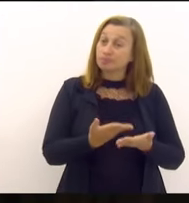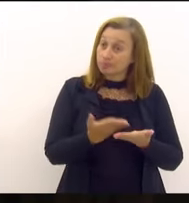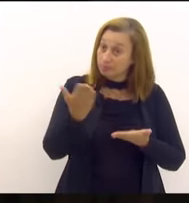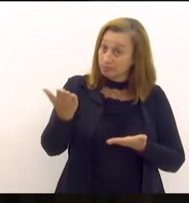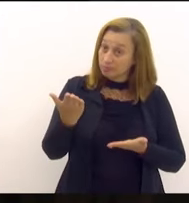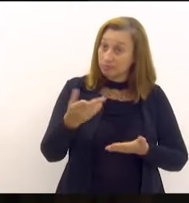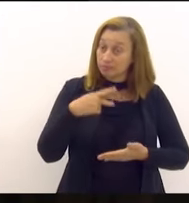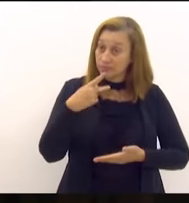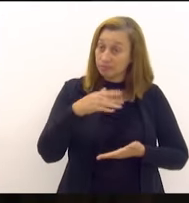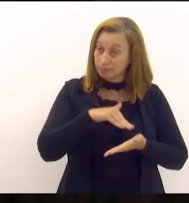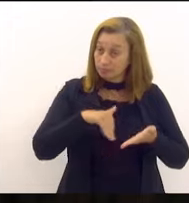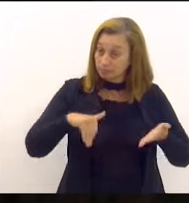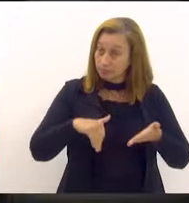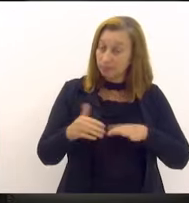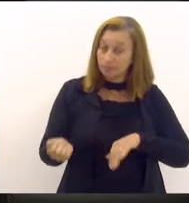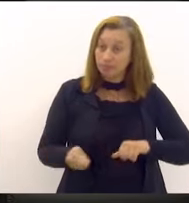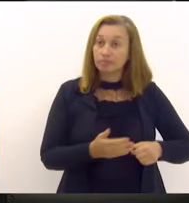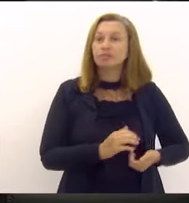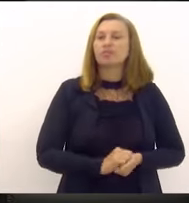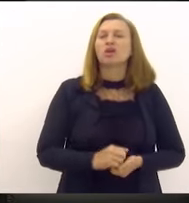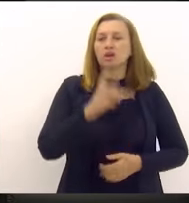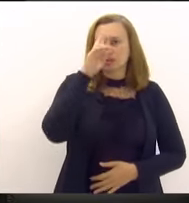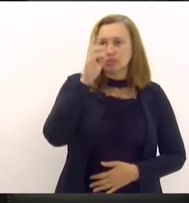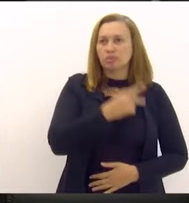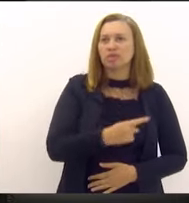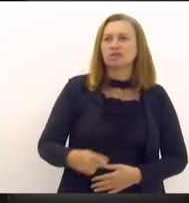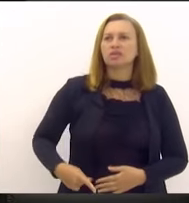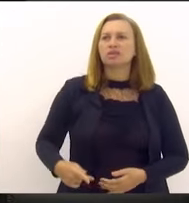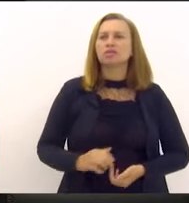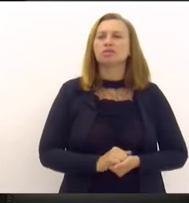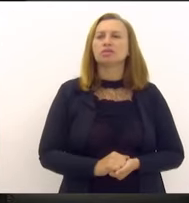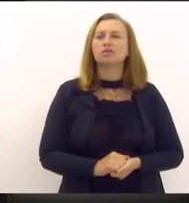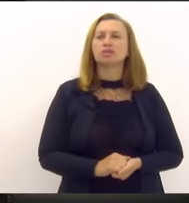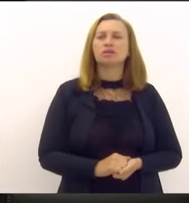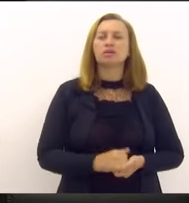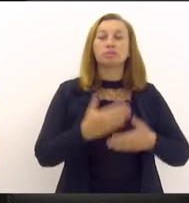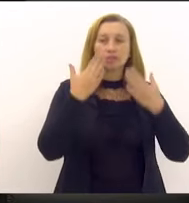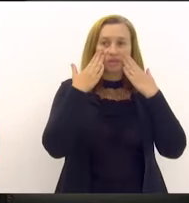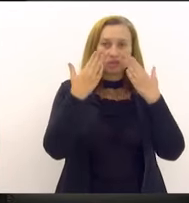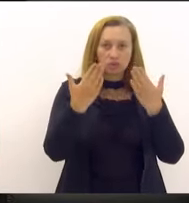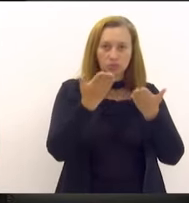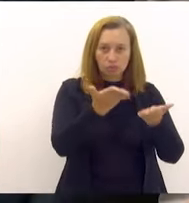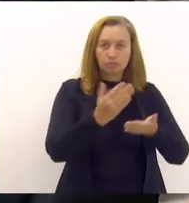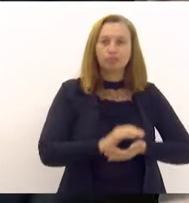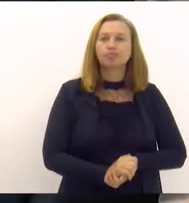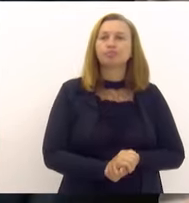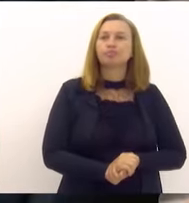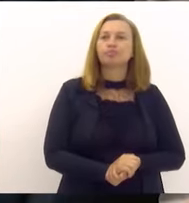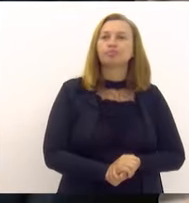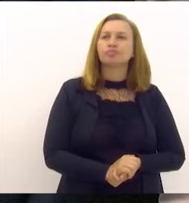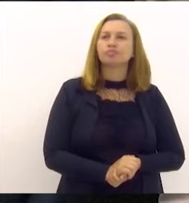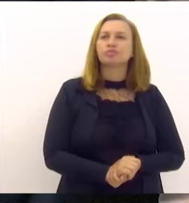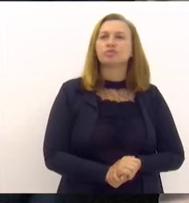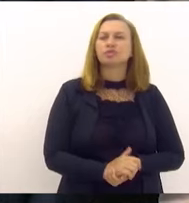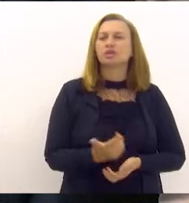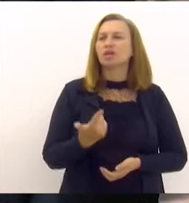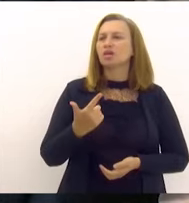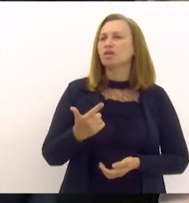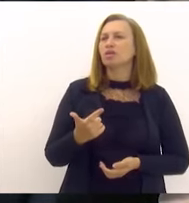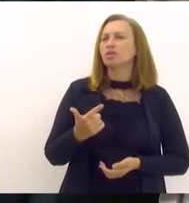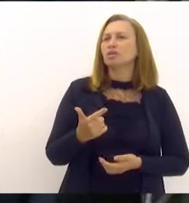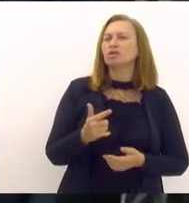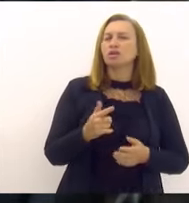oral. Vou retirar. Tudo bem. Senhor presidente, a gente apresentou um destaque porque, dentre as